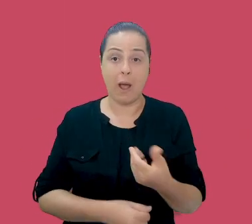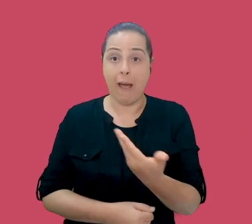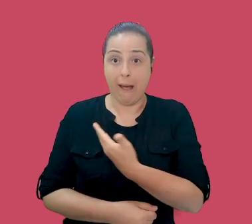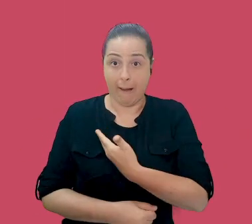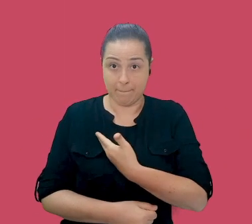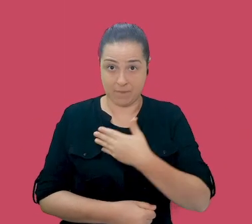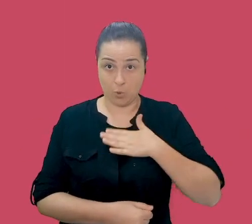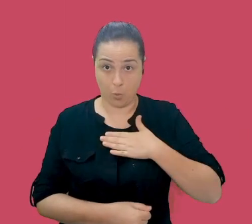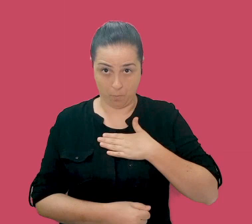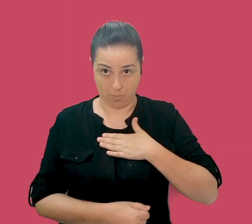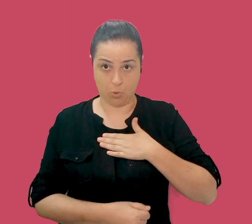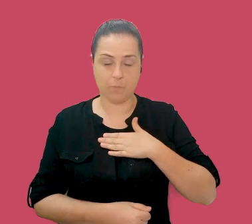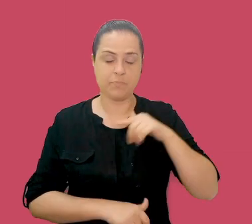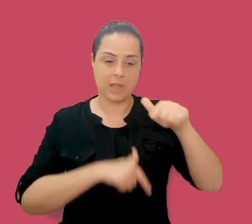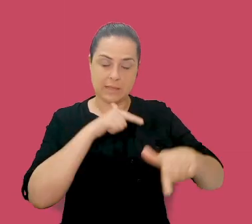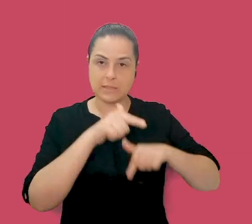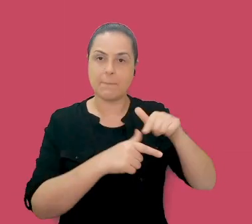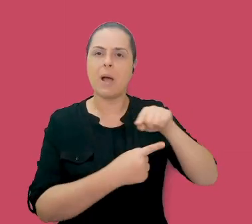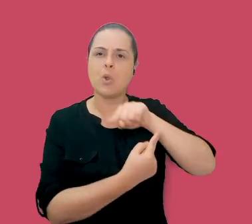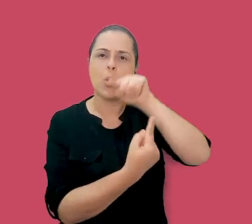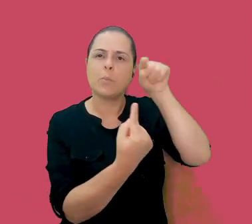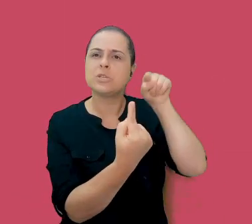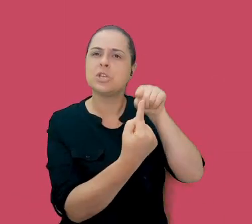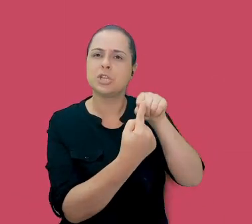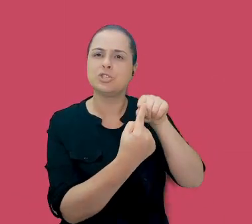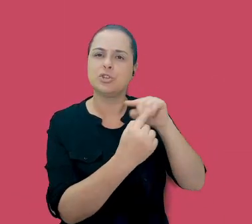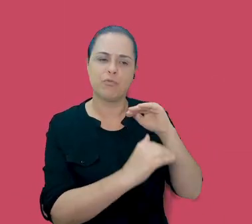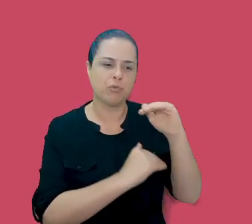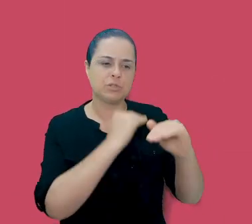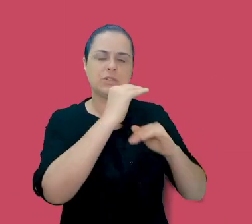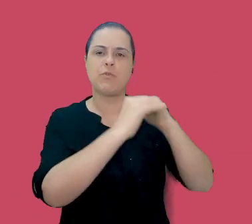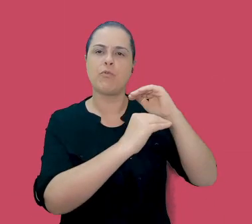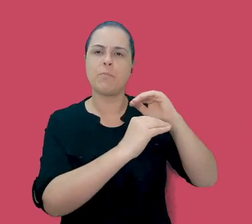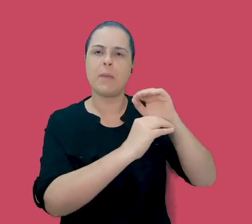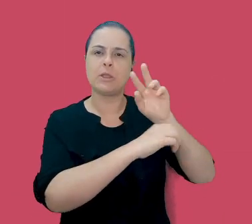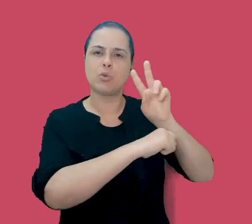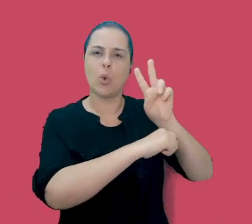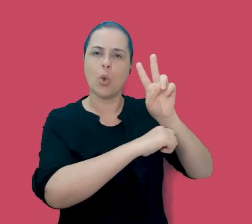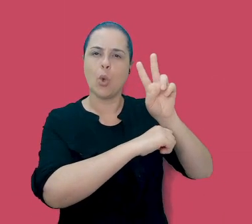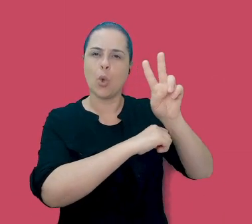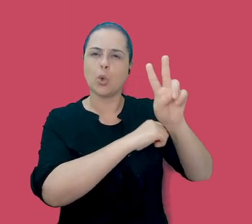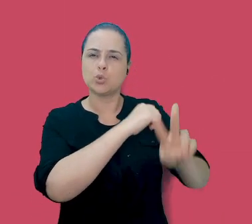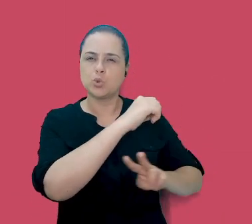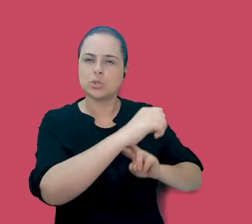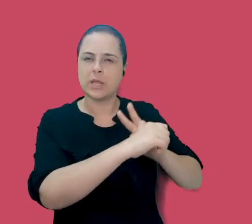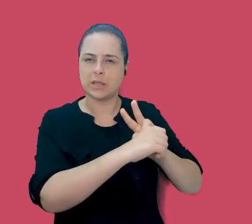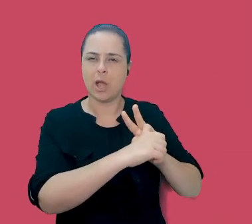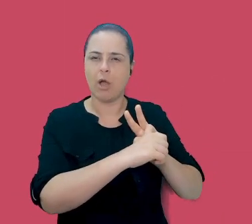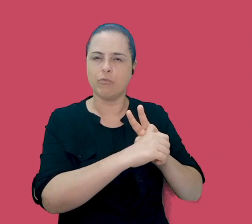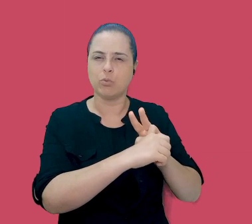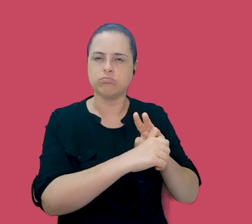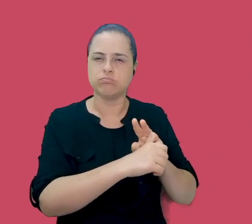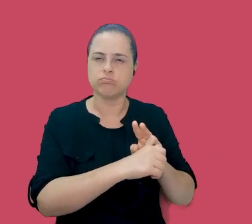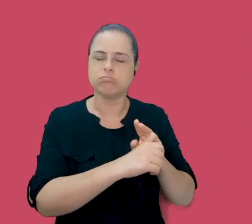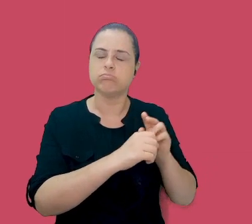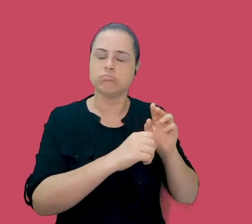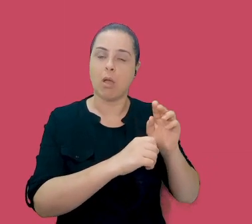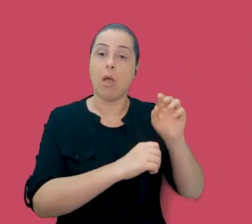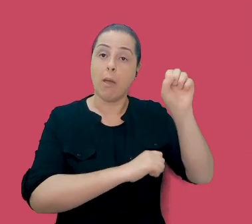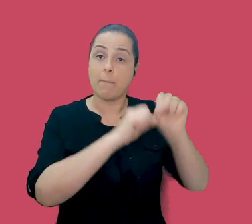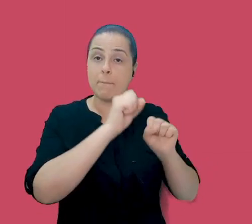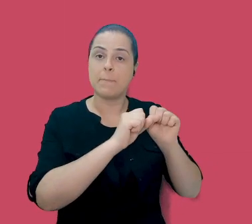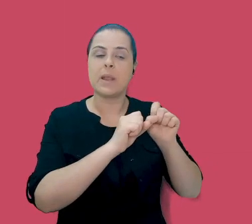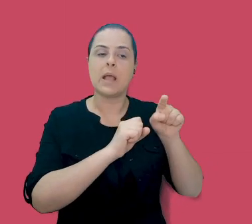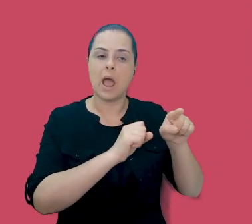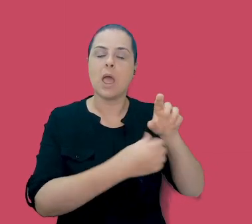trabalha Objetivos do Desenvolvimento Sustentável com a ONU, né? Ele, quer dizer, é um cara super profundo, super centrado, daqueles caras